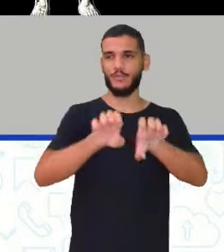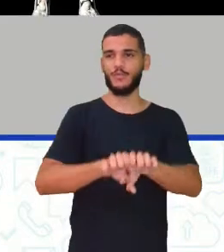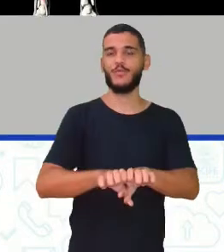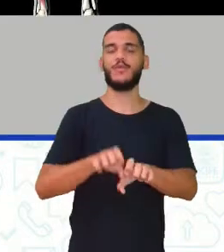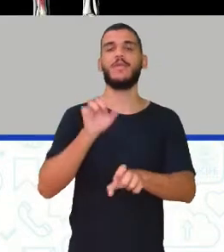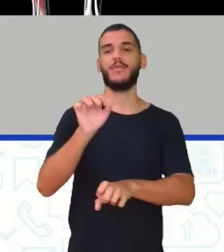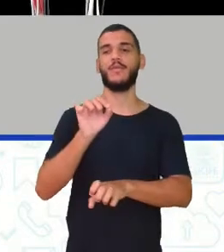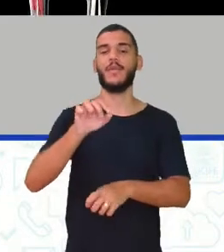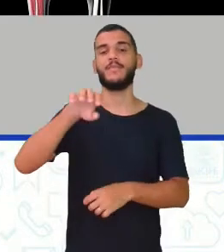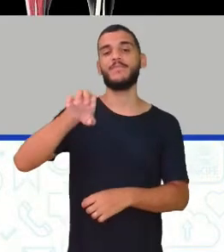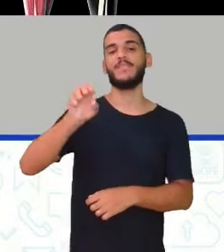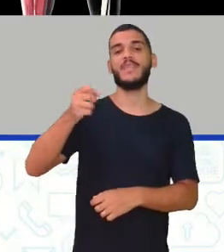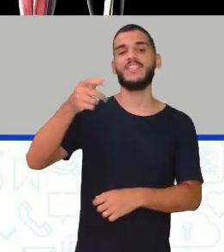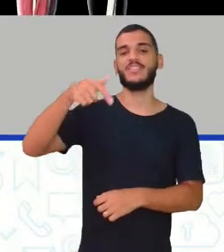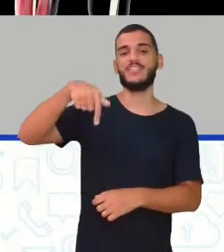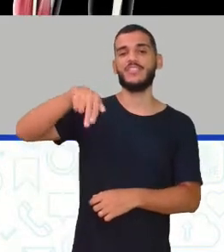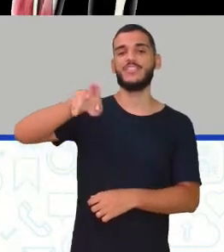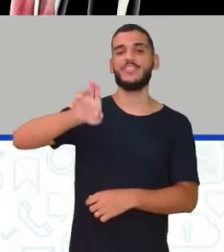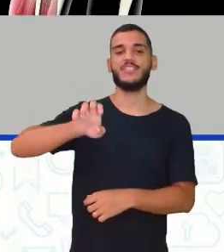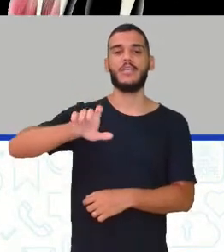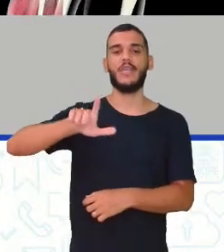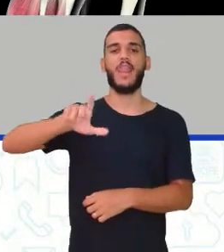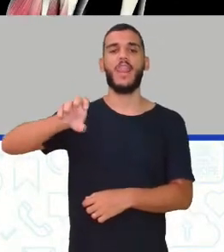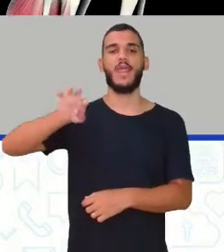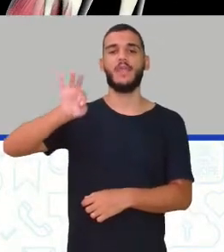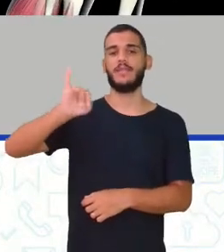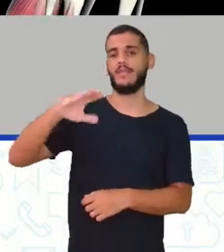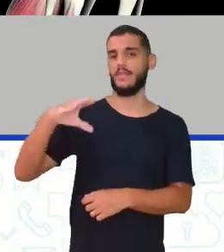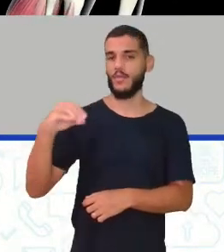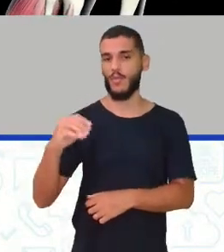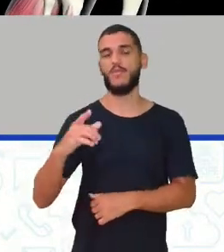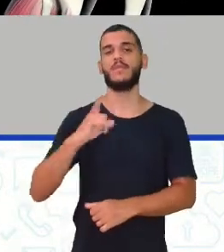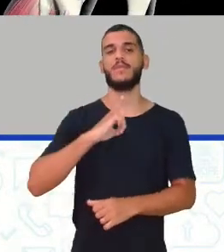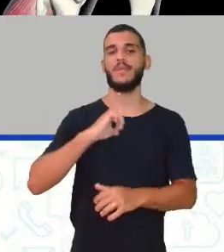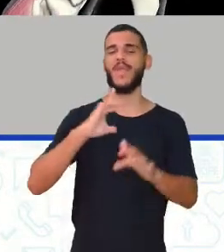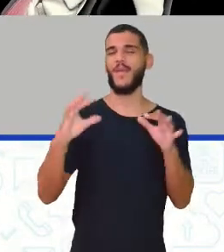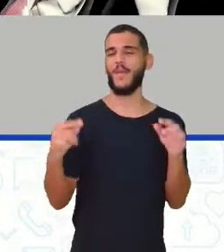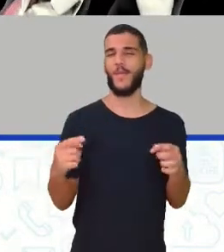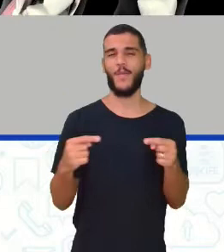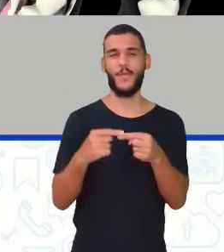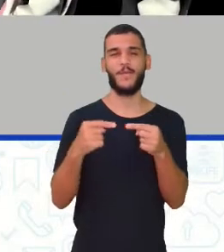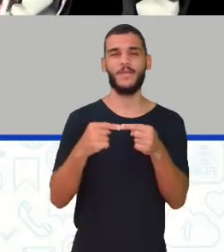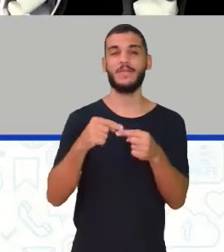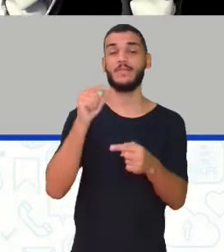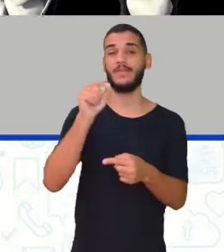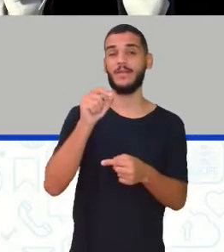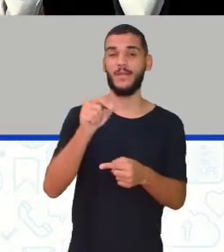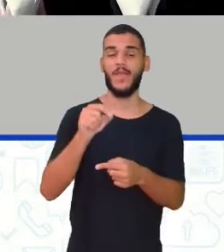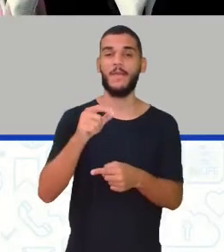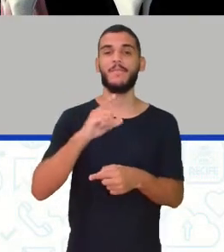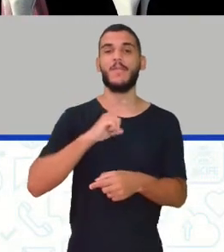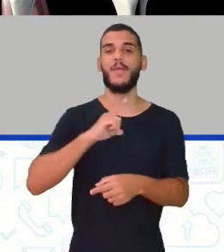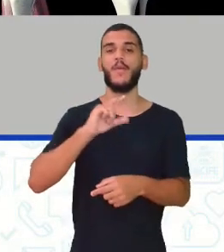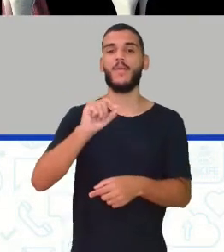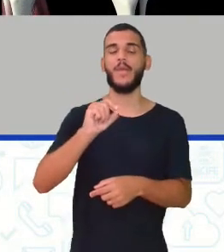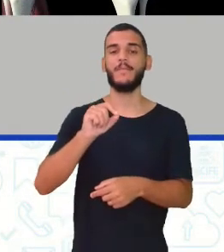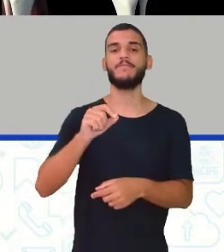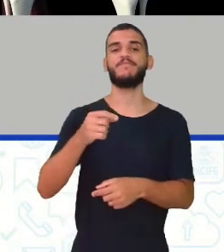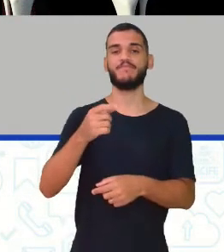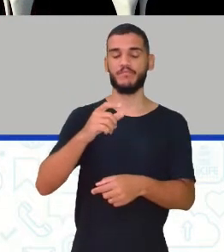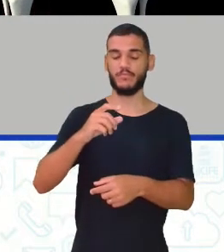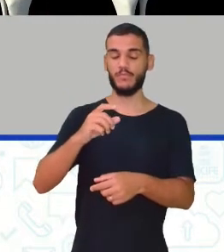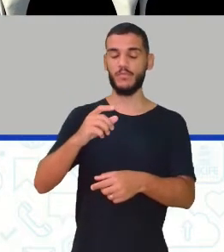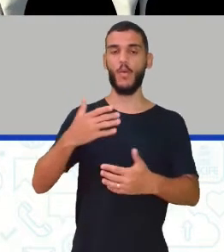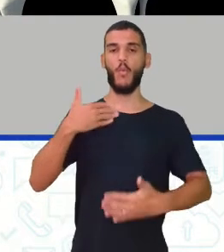que estão aí em relação ao nosso esqueleto. E aí eu estou trazendo para vocês a contração muscular. E